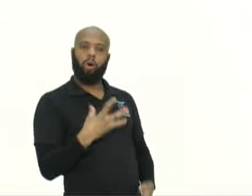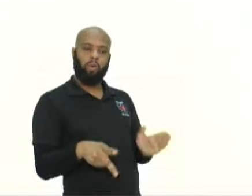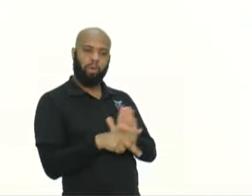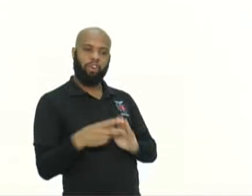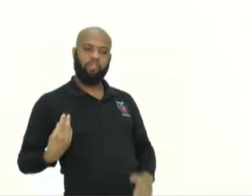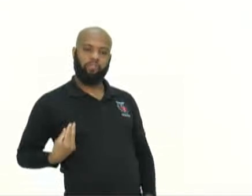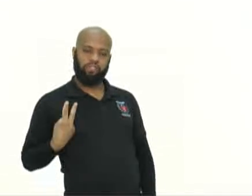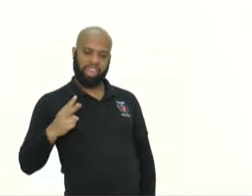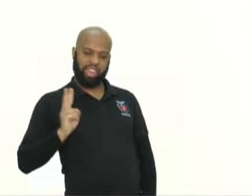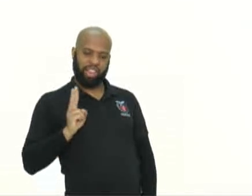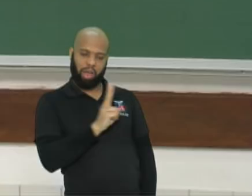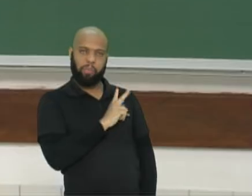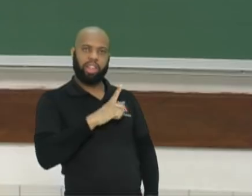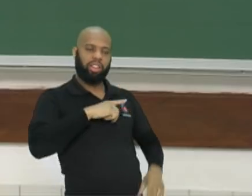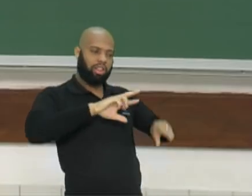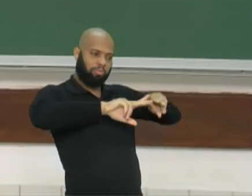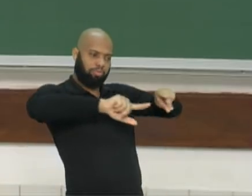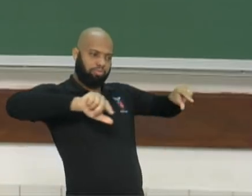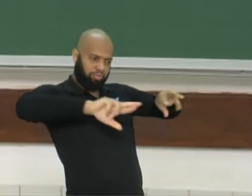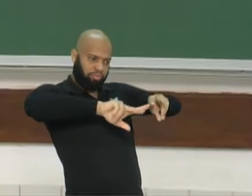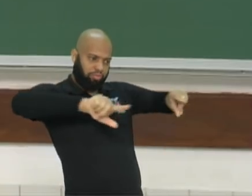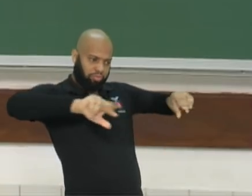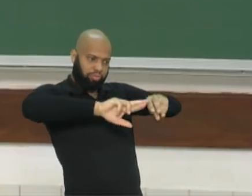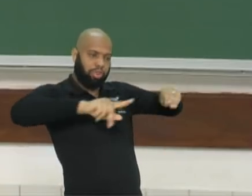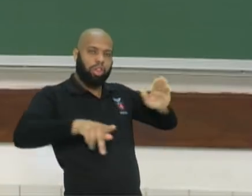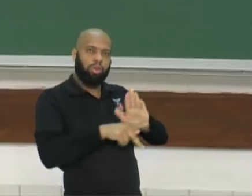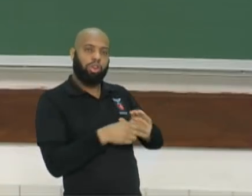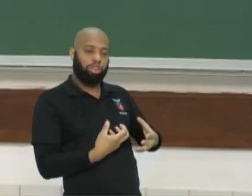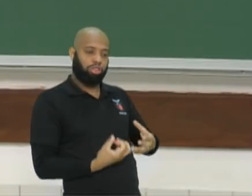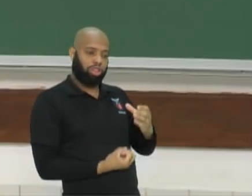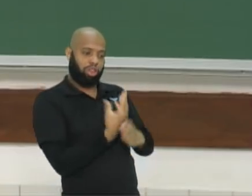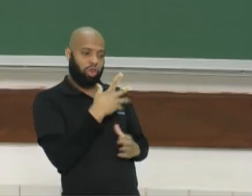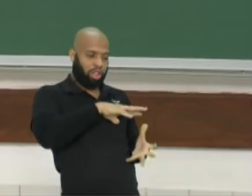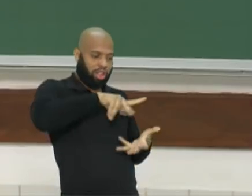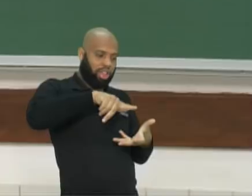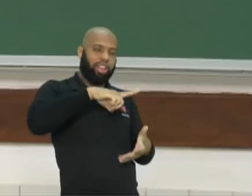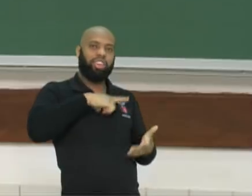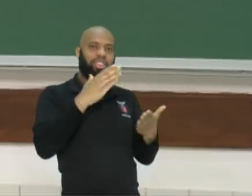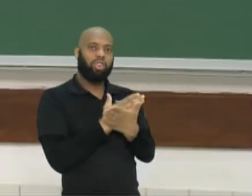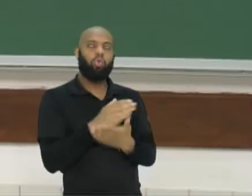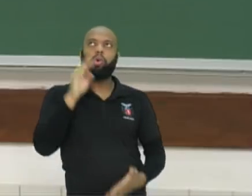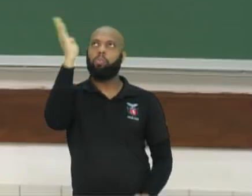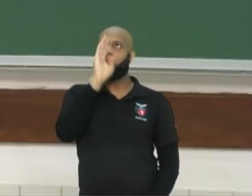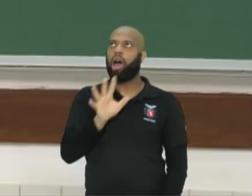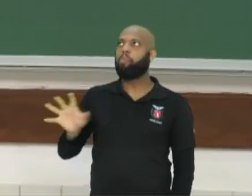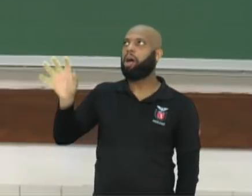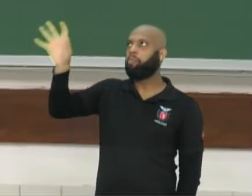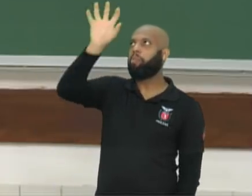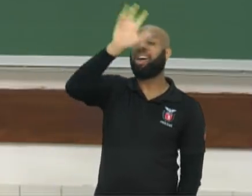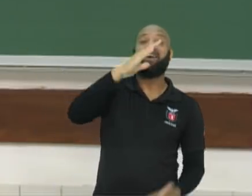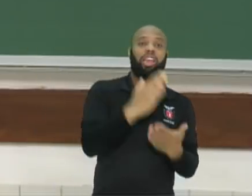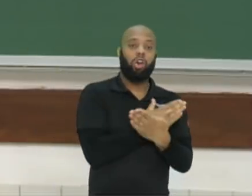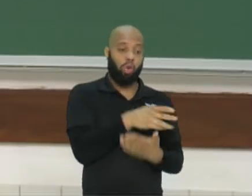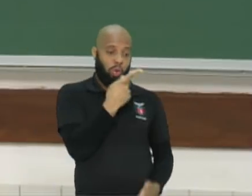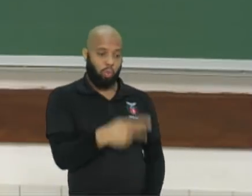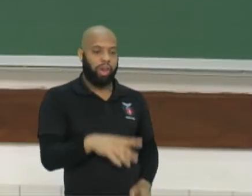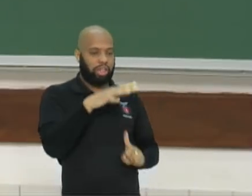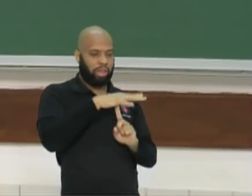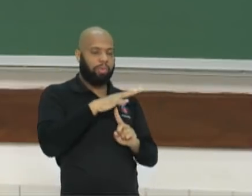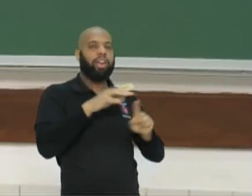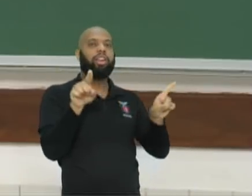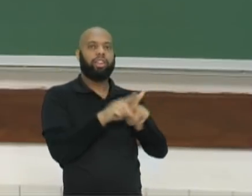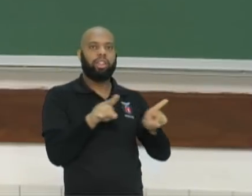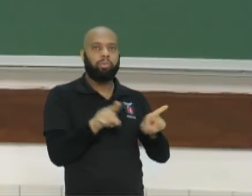que tem origem lá na formação geológica da terra. Então, algumas regiões do Brasil, inclusive aqui no nosso estado do